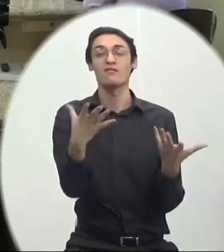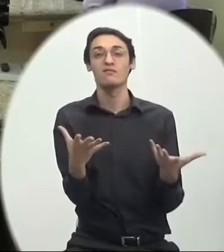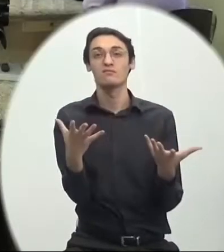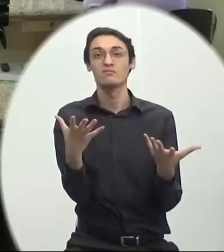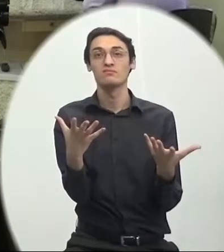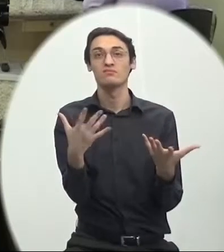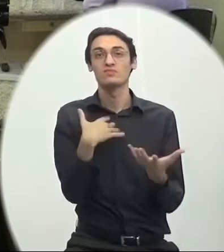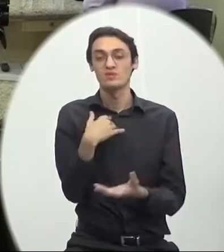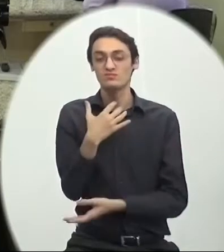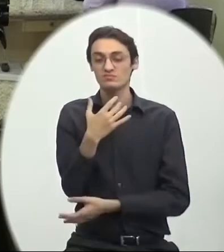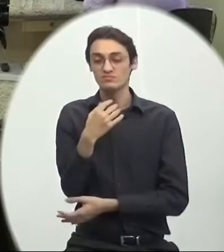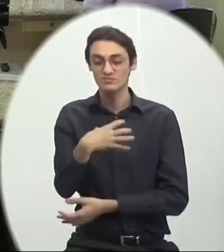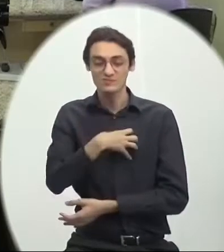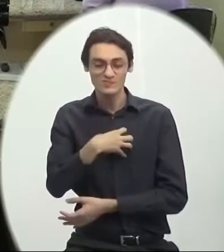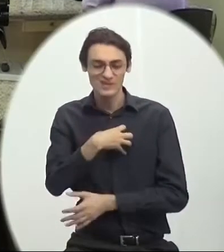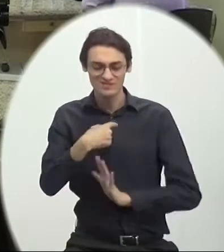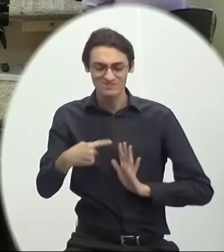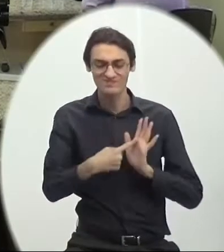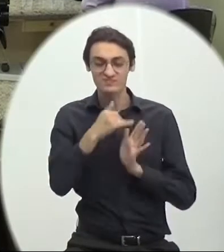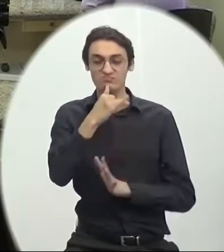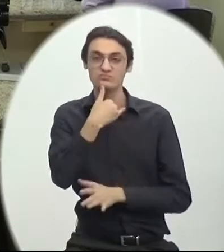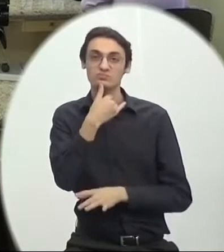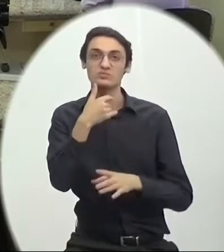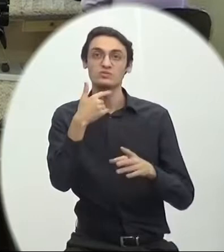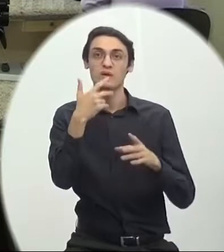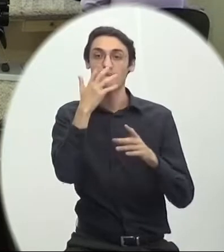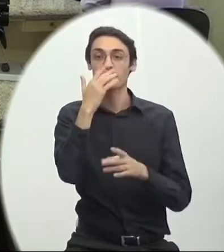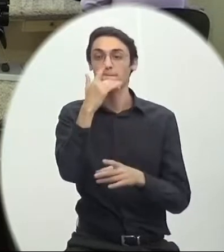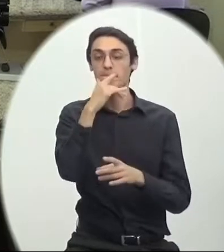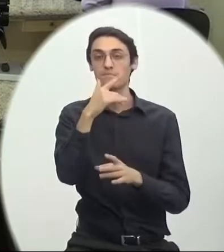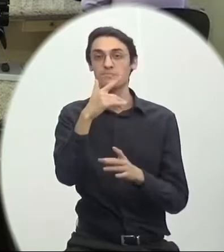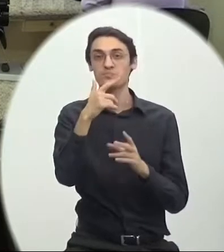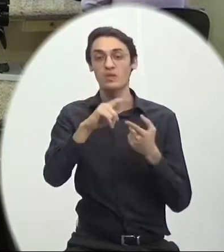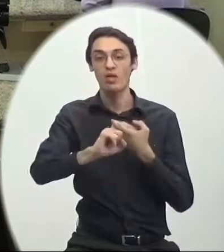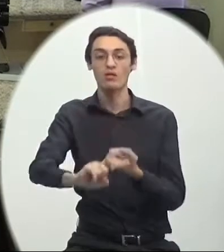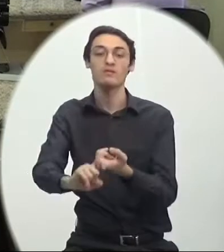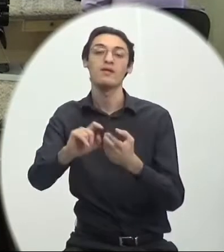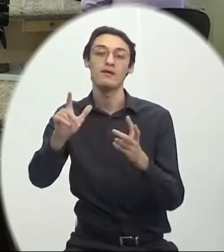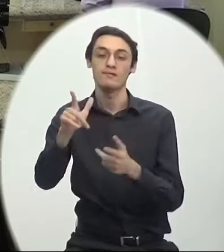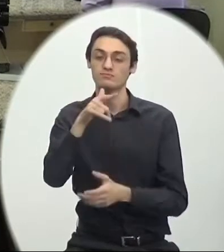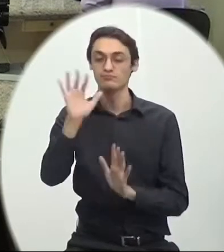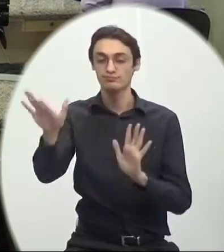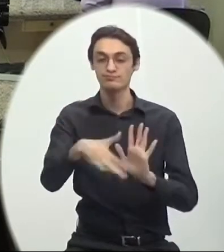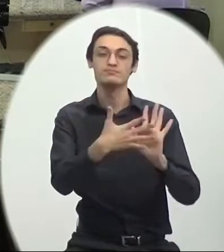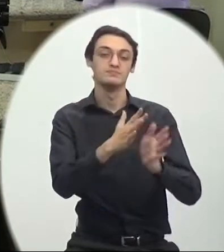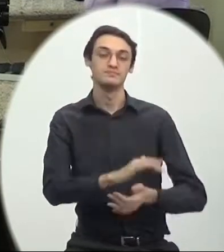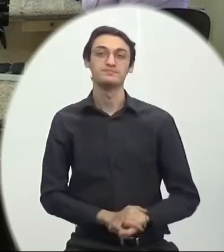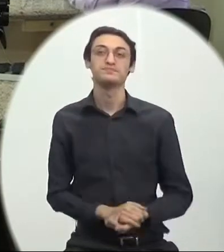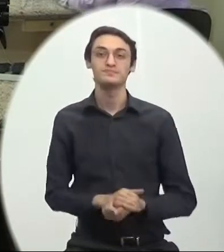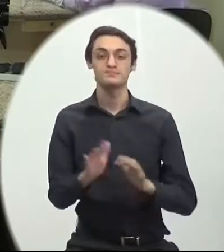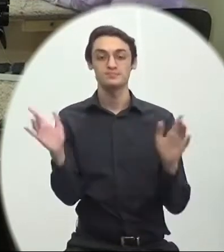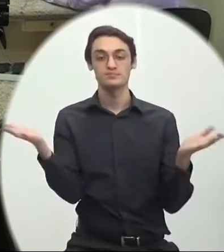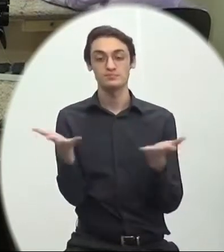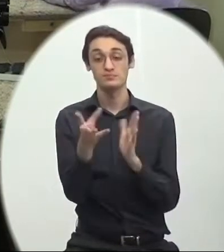das águas, onde a corrente me leva. Solicito agora que faça a leitura do expediente.